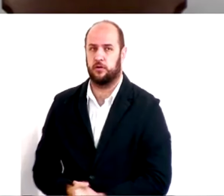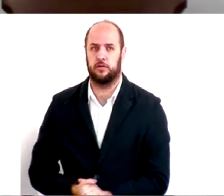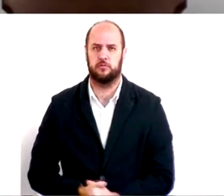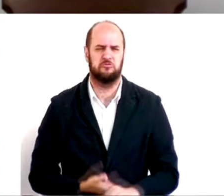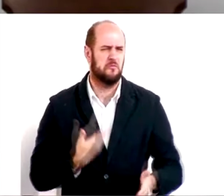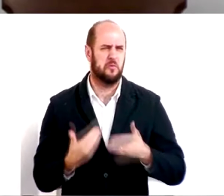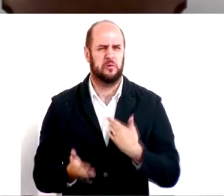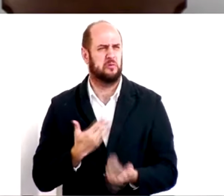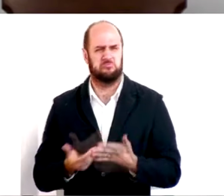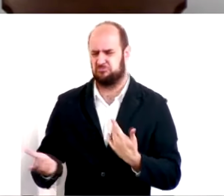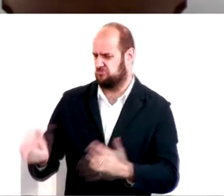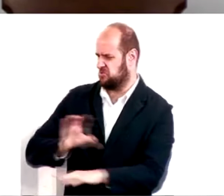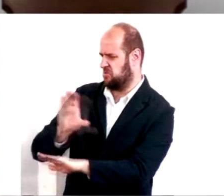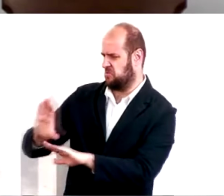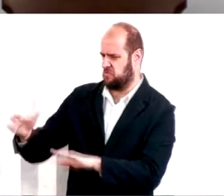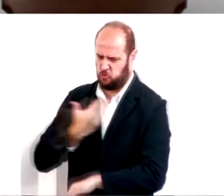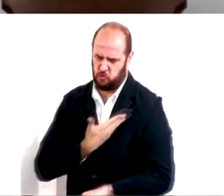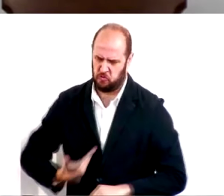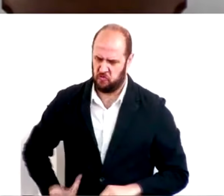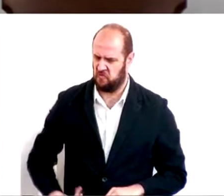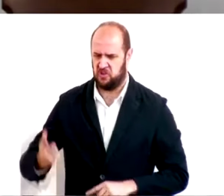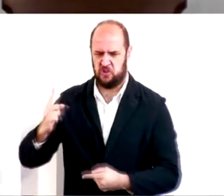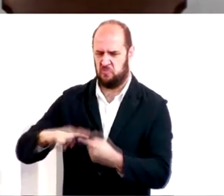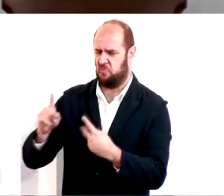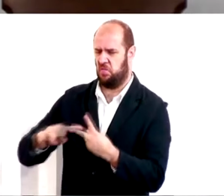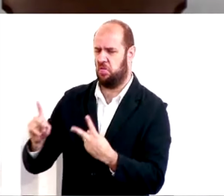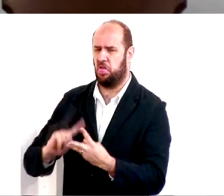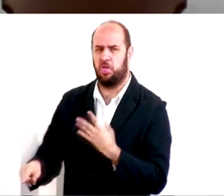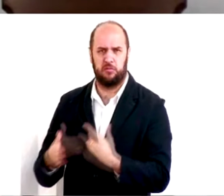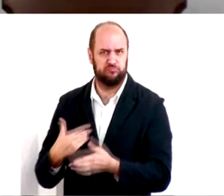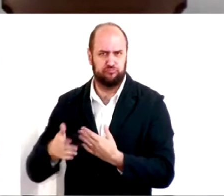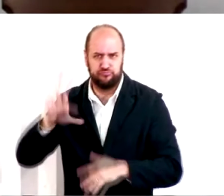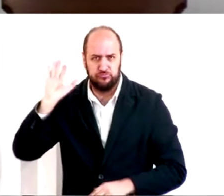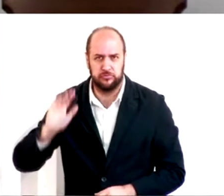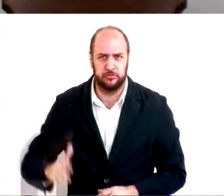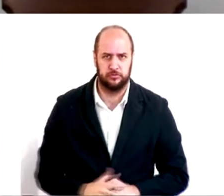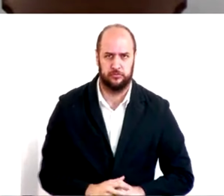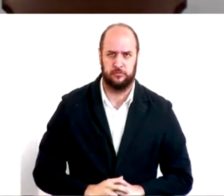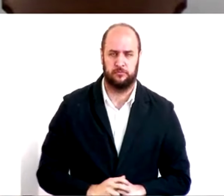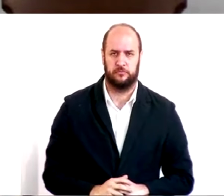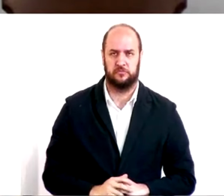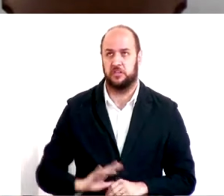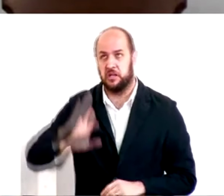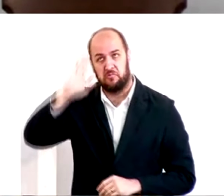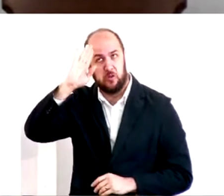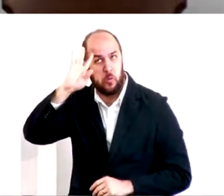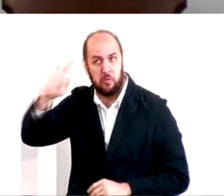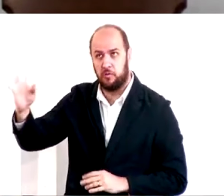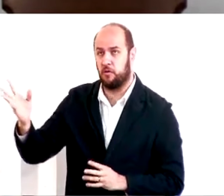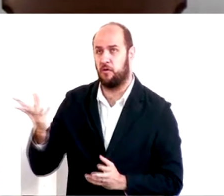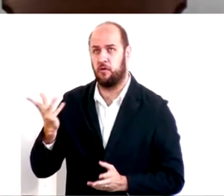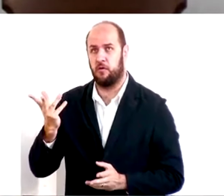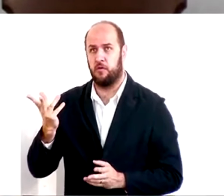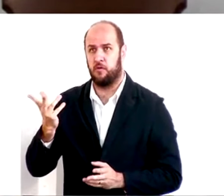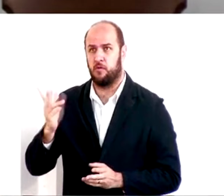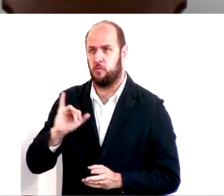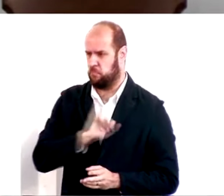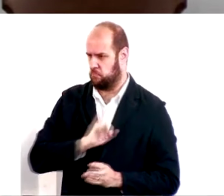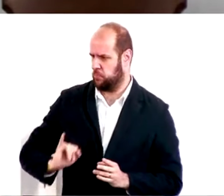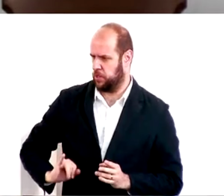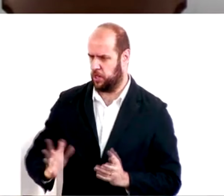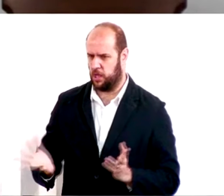se Creta fosse dominada por A, B ou C, por ideologia A, B ou C, por imperadores